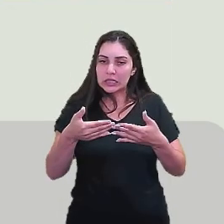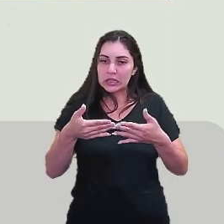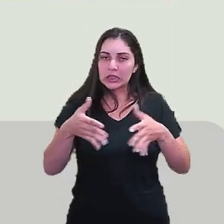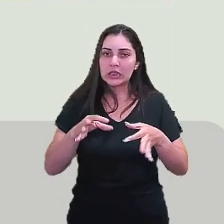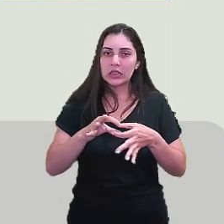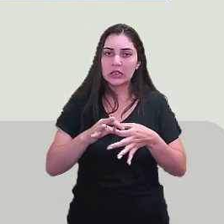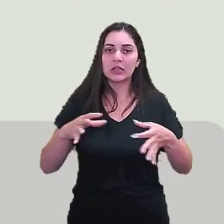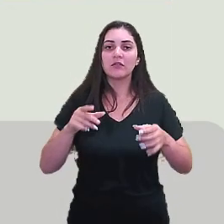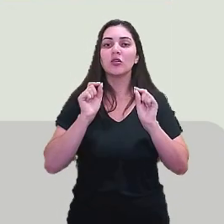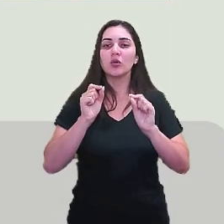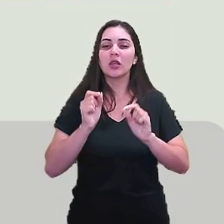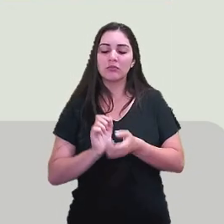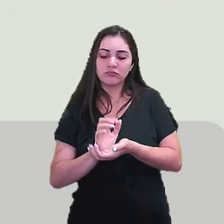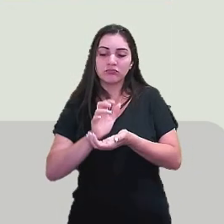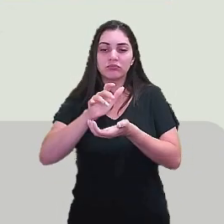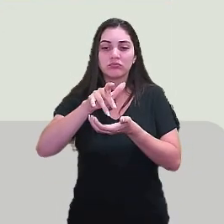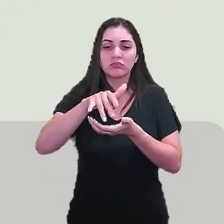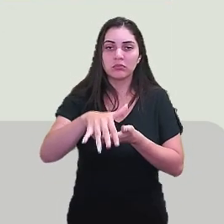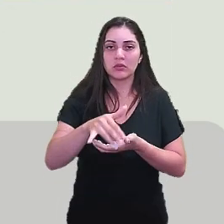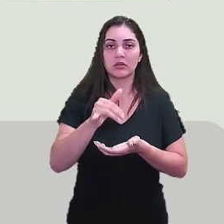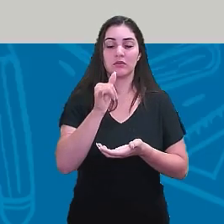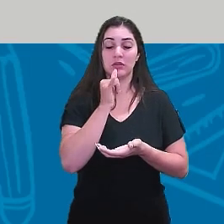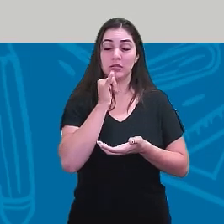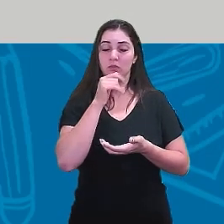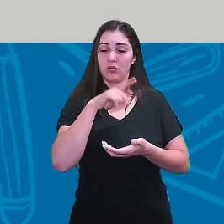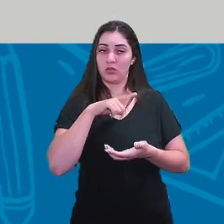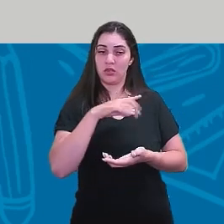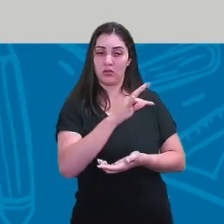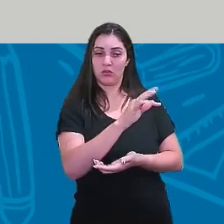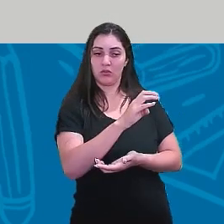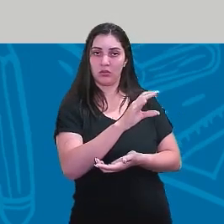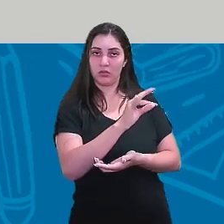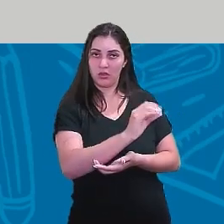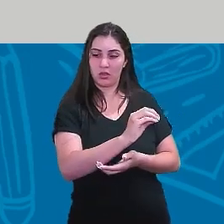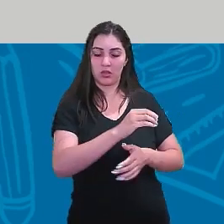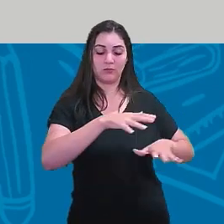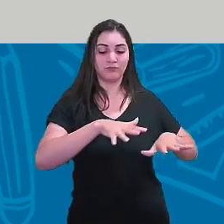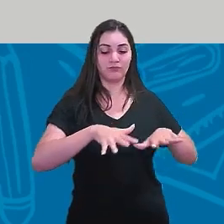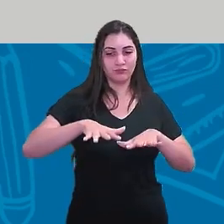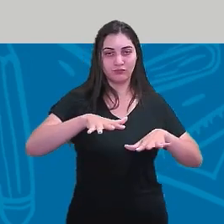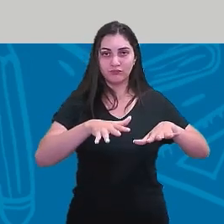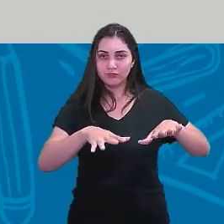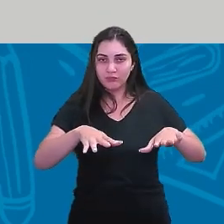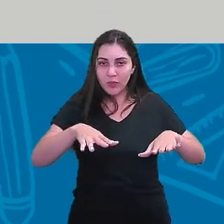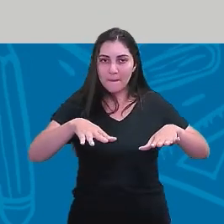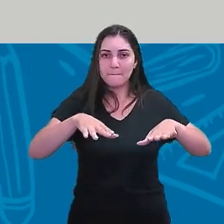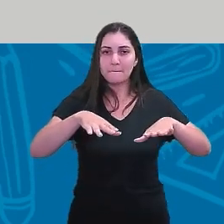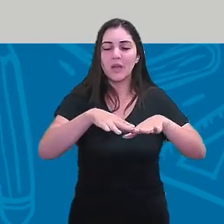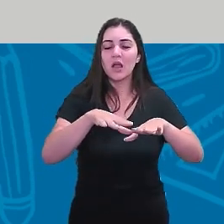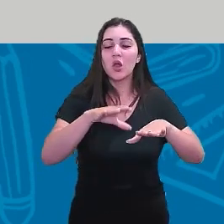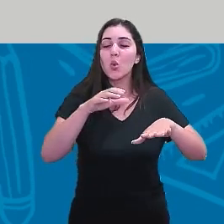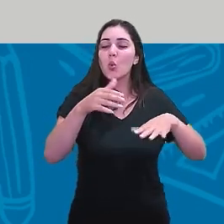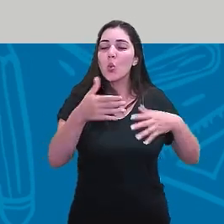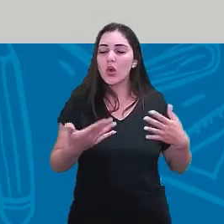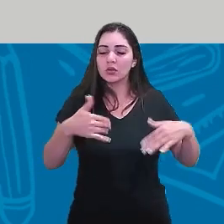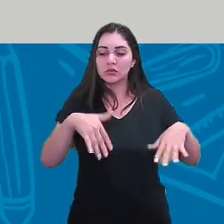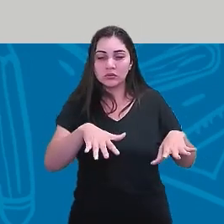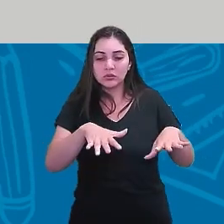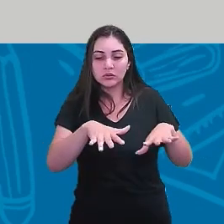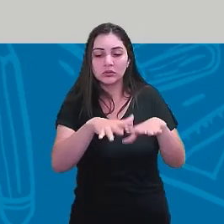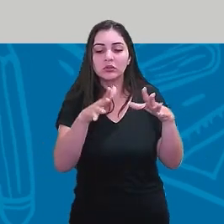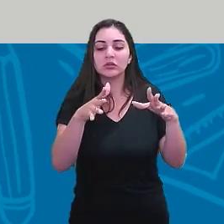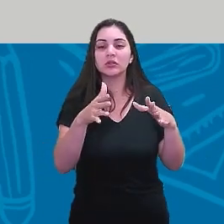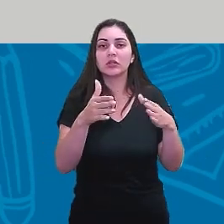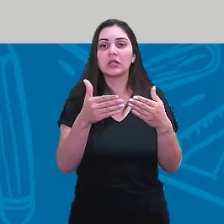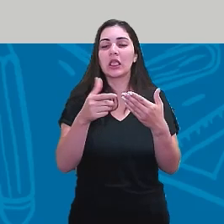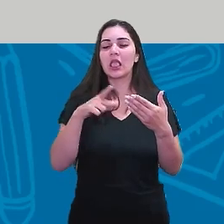seja, tem lá o tectonismo, certo? Que é as placas tectônicas, elas se chocam, certo? Quando elas se chocam, elas